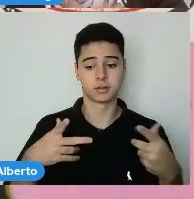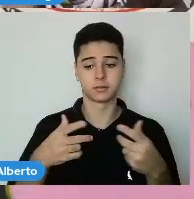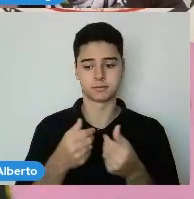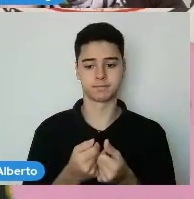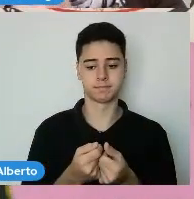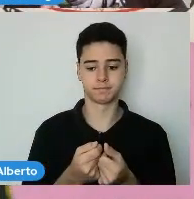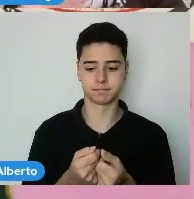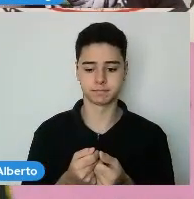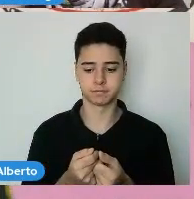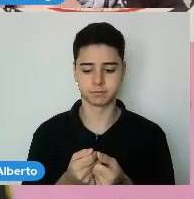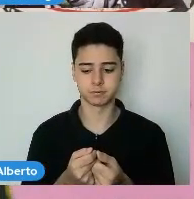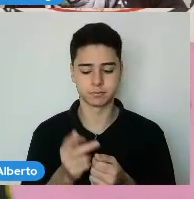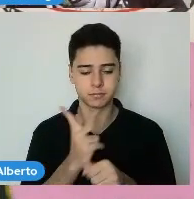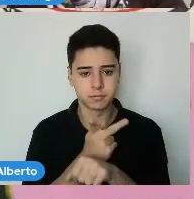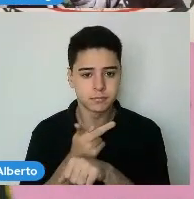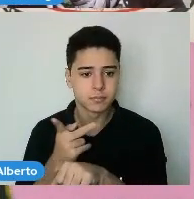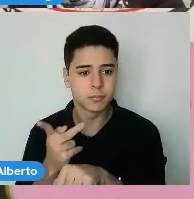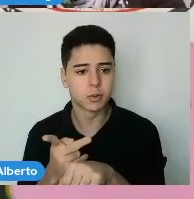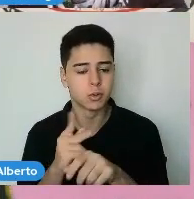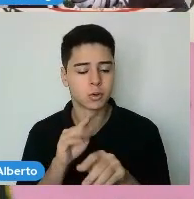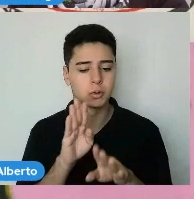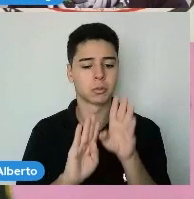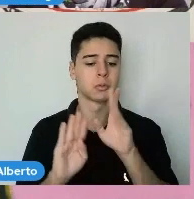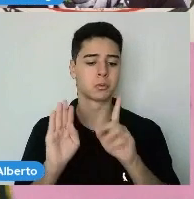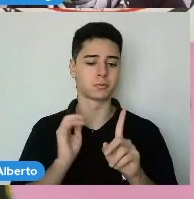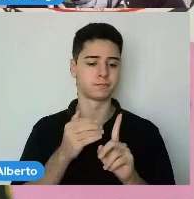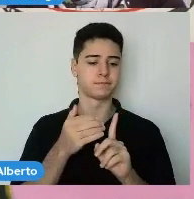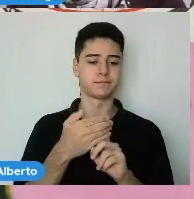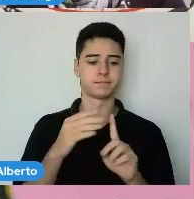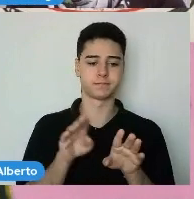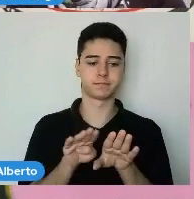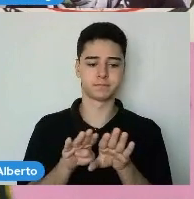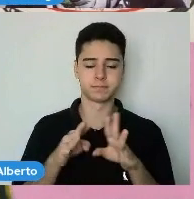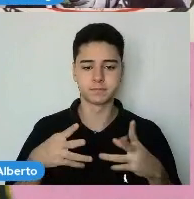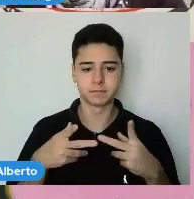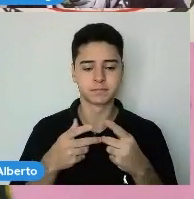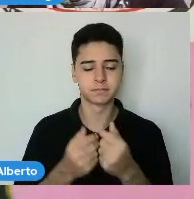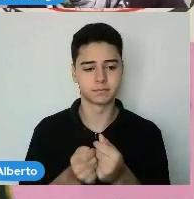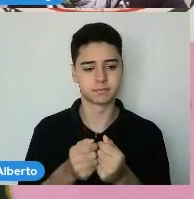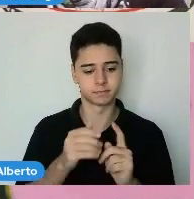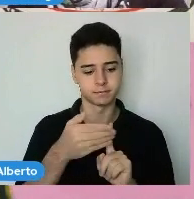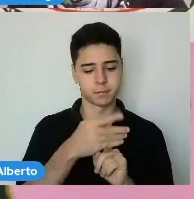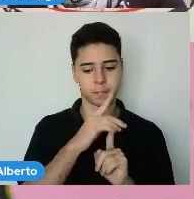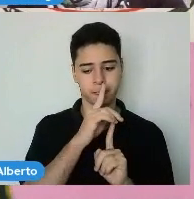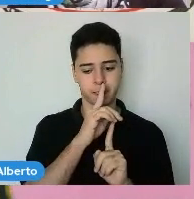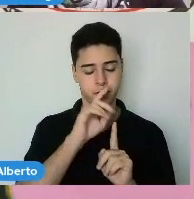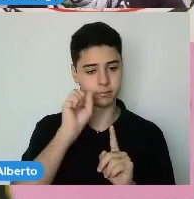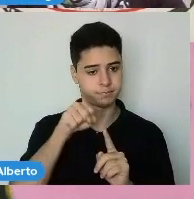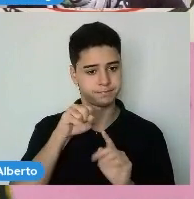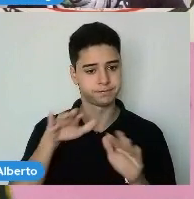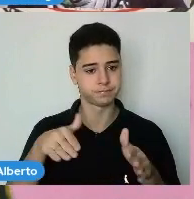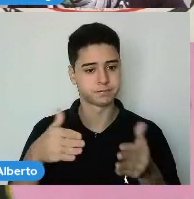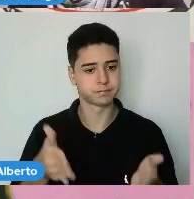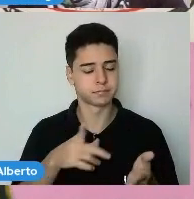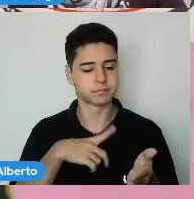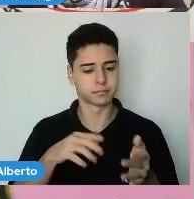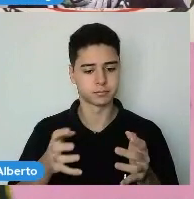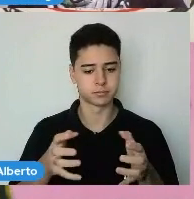e aí elas buscam se preservar também por trás desse anonimato, tá? Mas é um